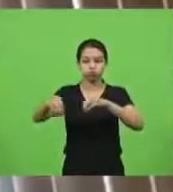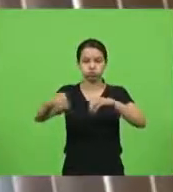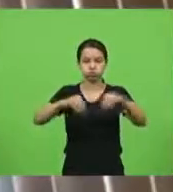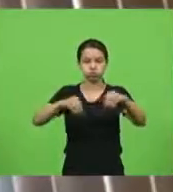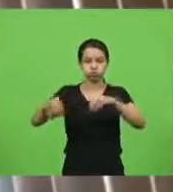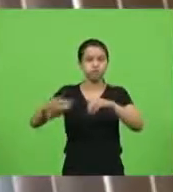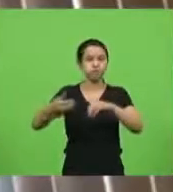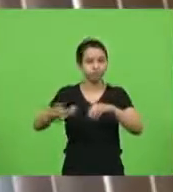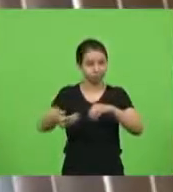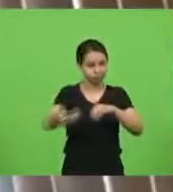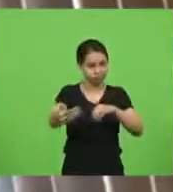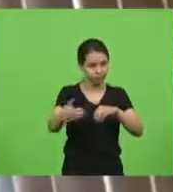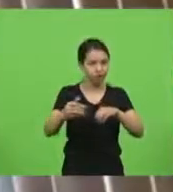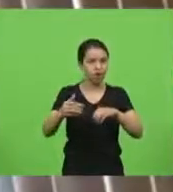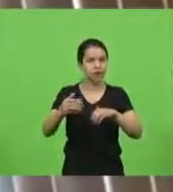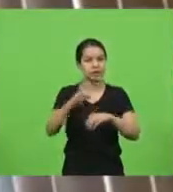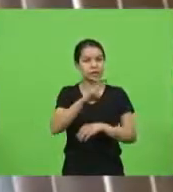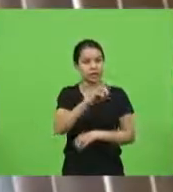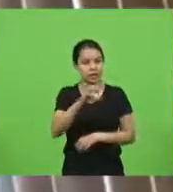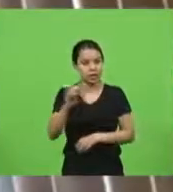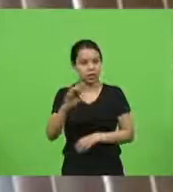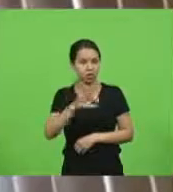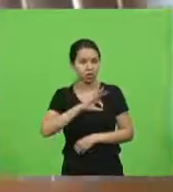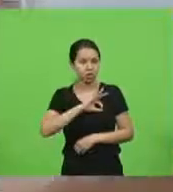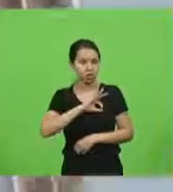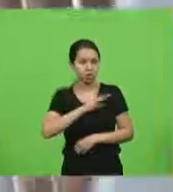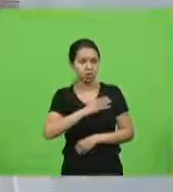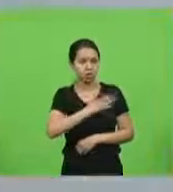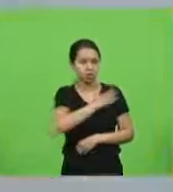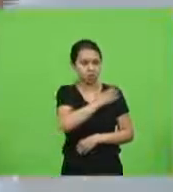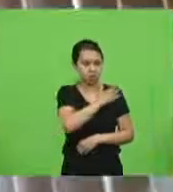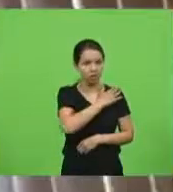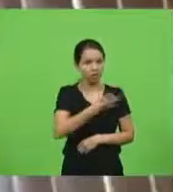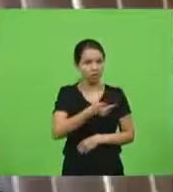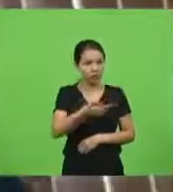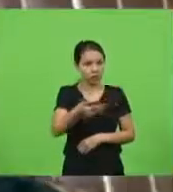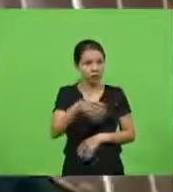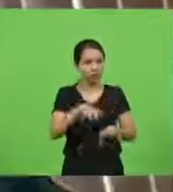as transferências dos 500 policiais militares que se formaram.